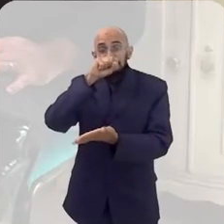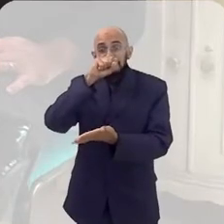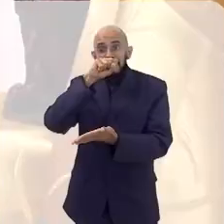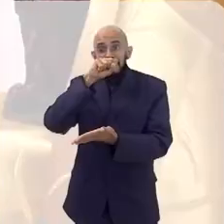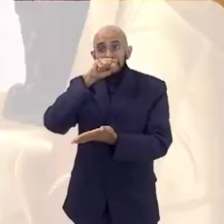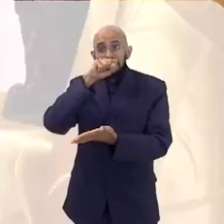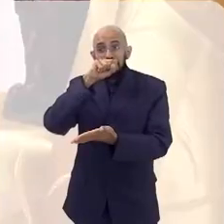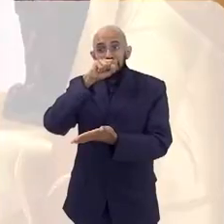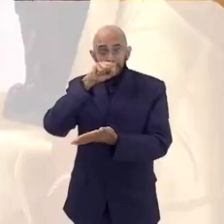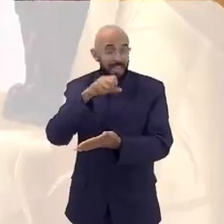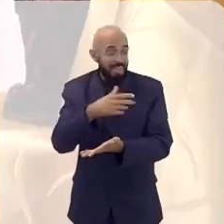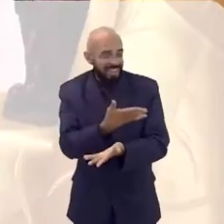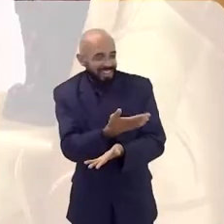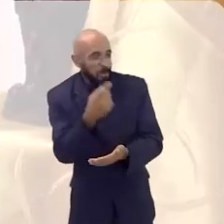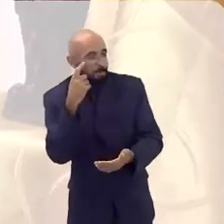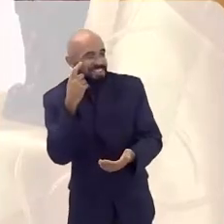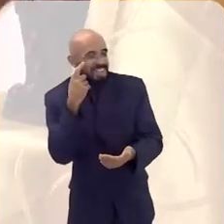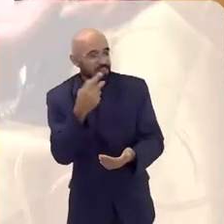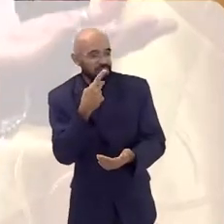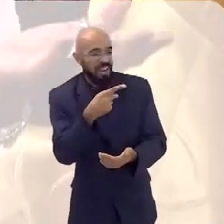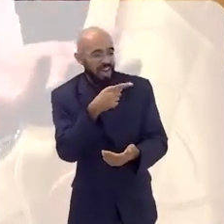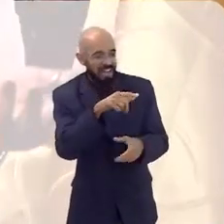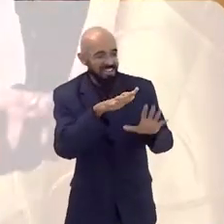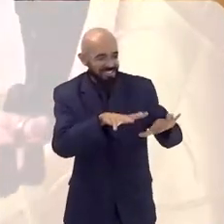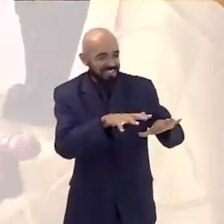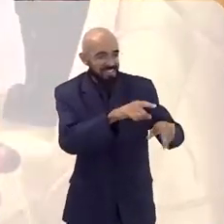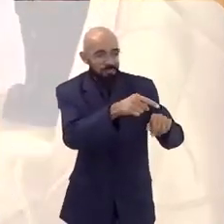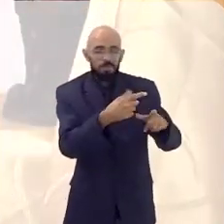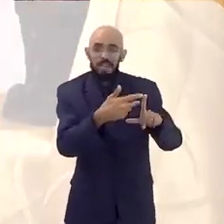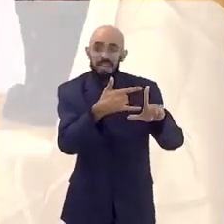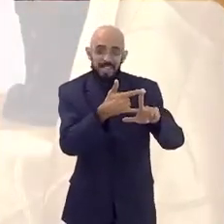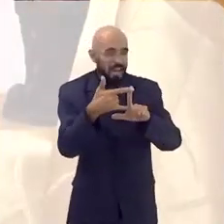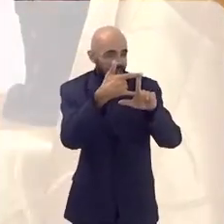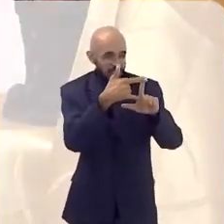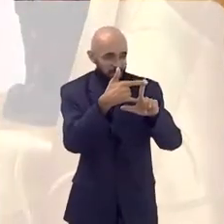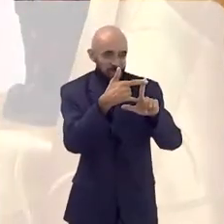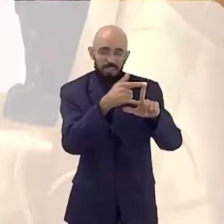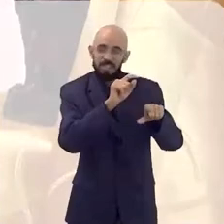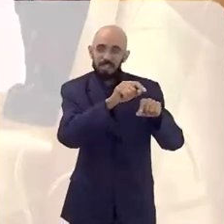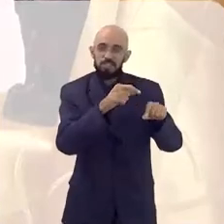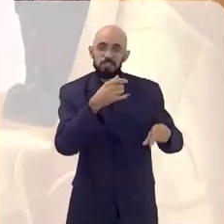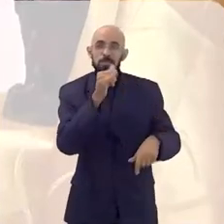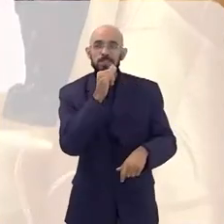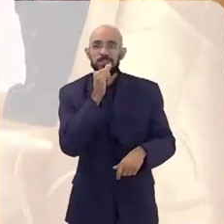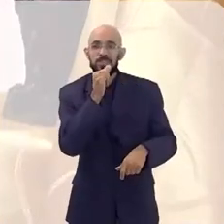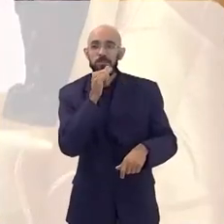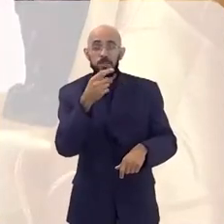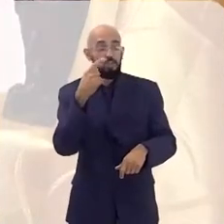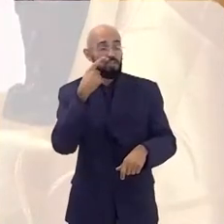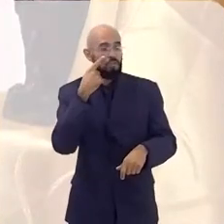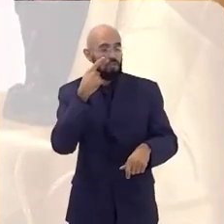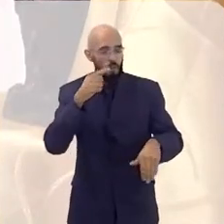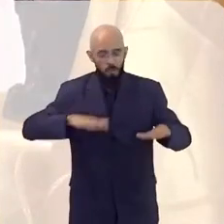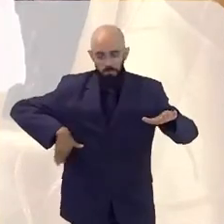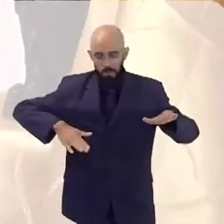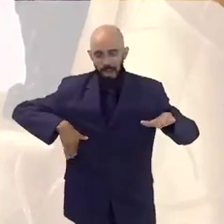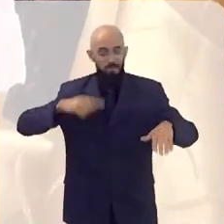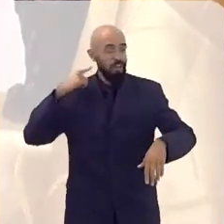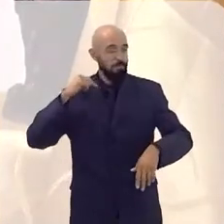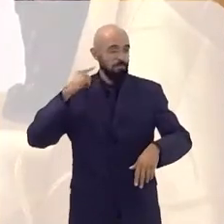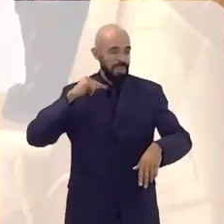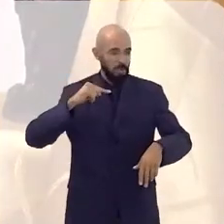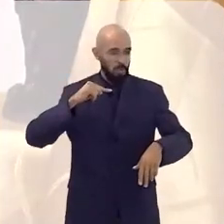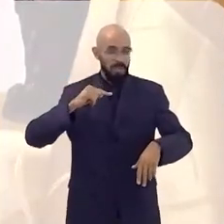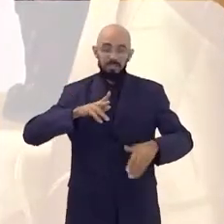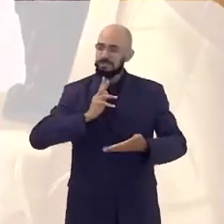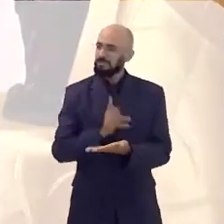isso. Quando a gente, que foi nessa mesma live que você está falando, como, por exemplo, a gente viu ali a Praia do Flamengo, que